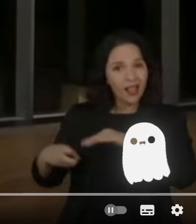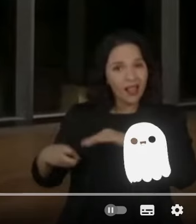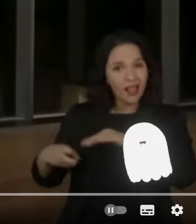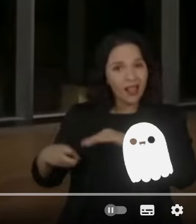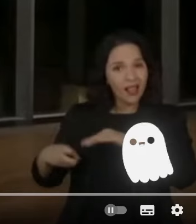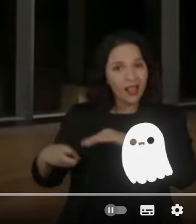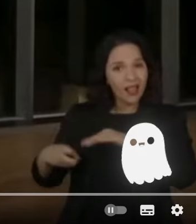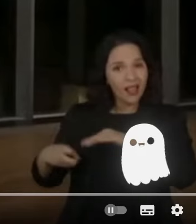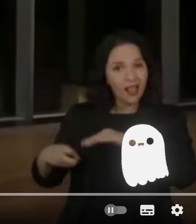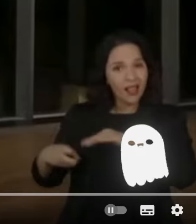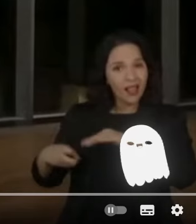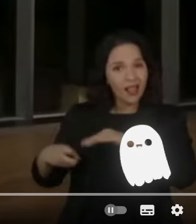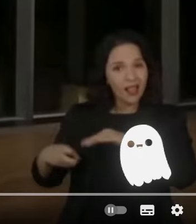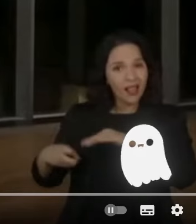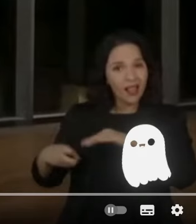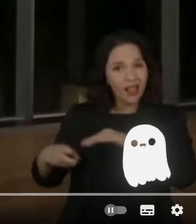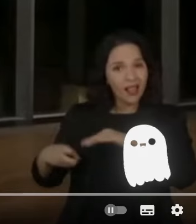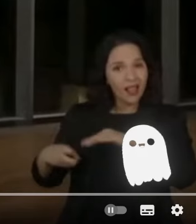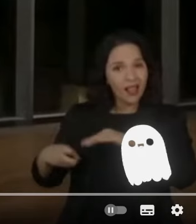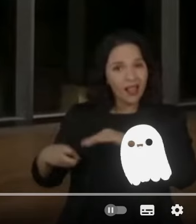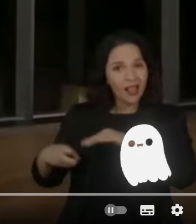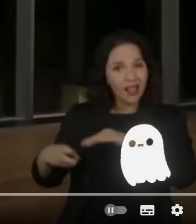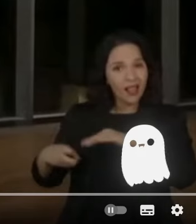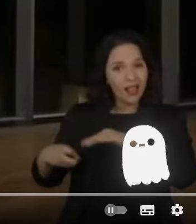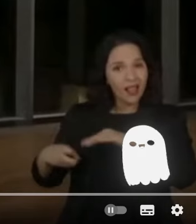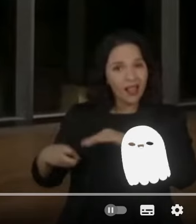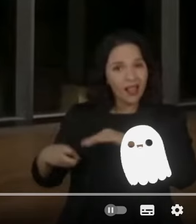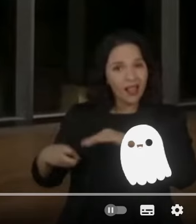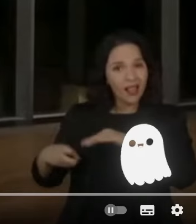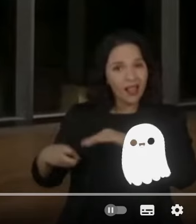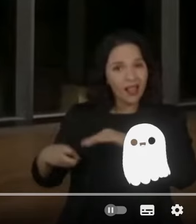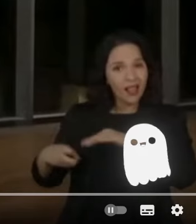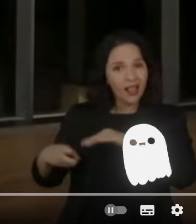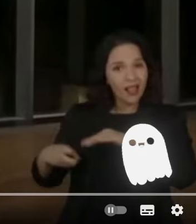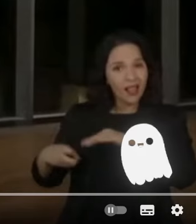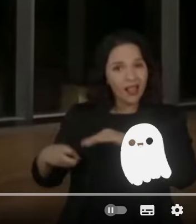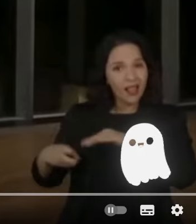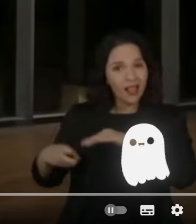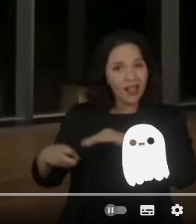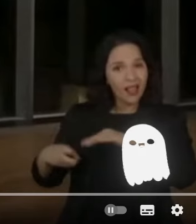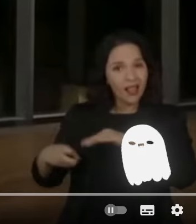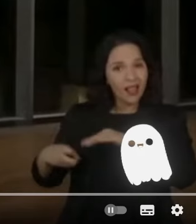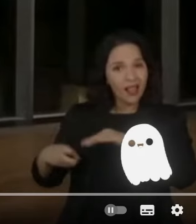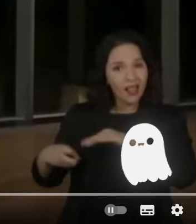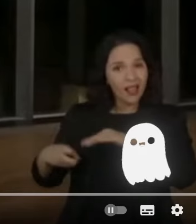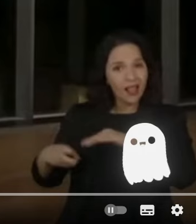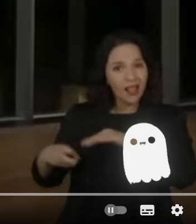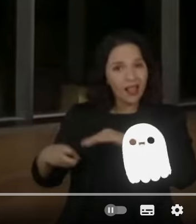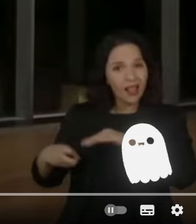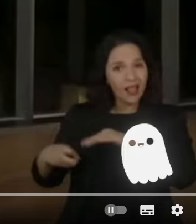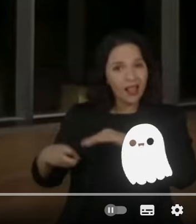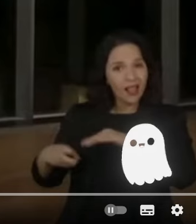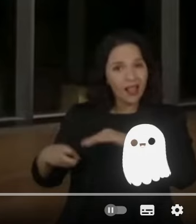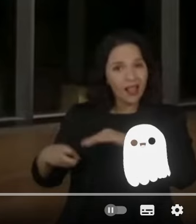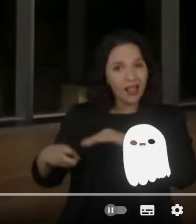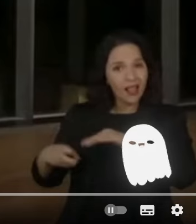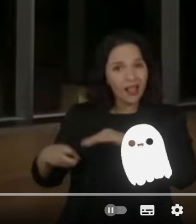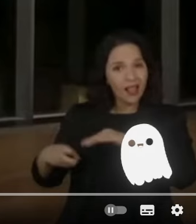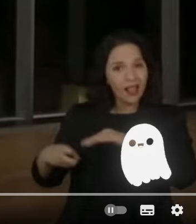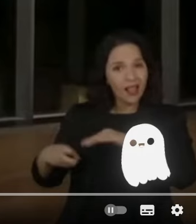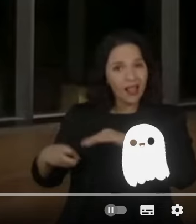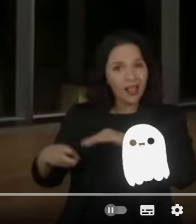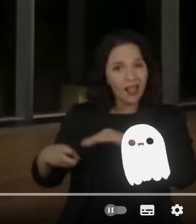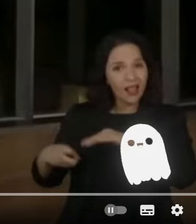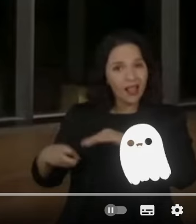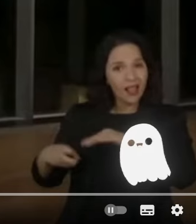a gostar de livro de terror. Enfim. E fez muito parte da minha personalidade, tá ligado? E